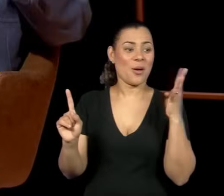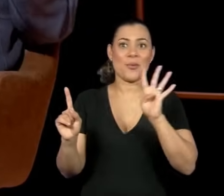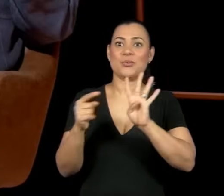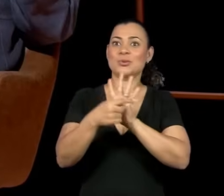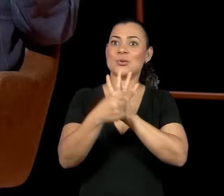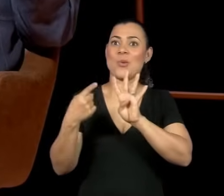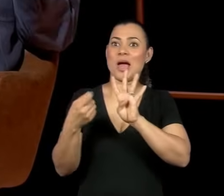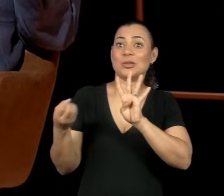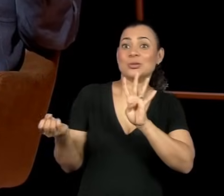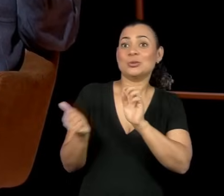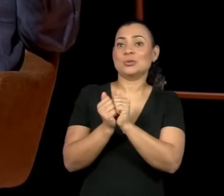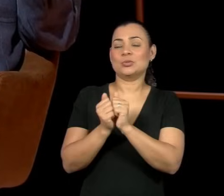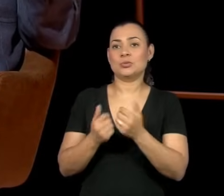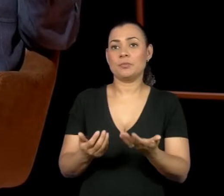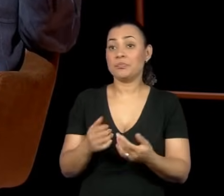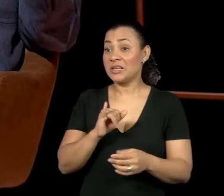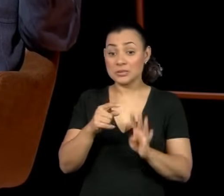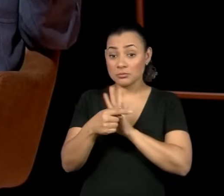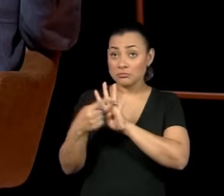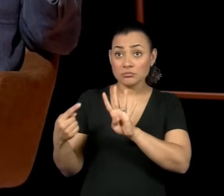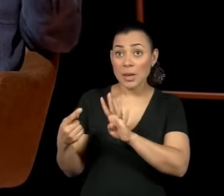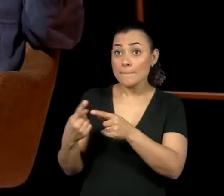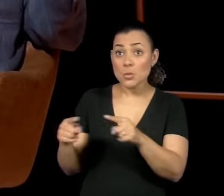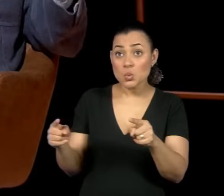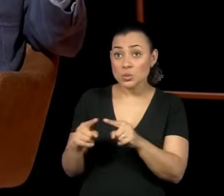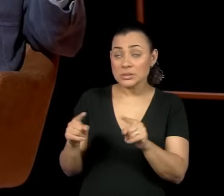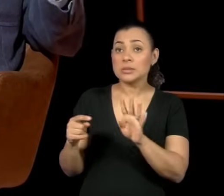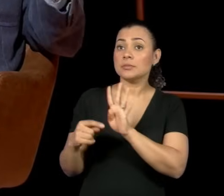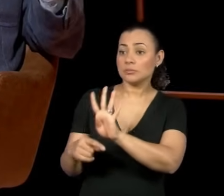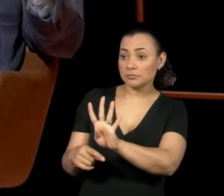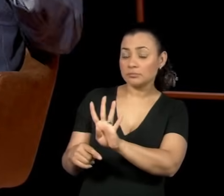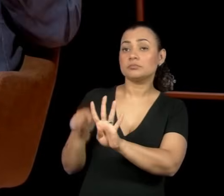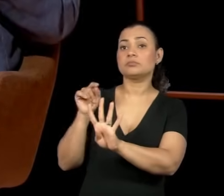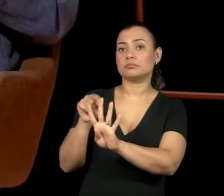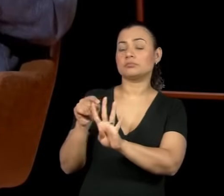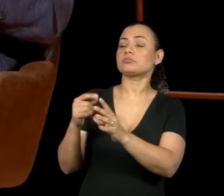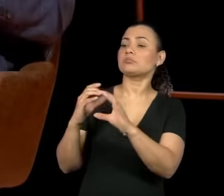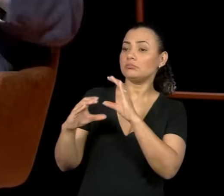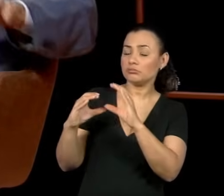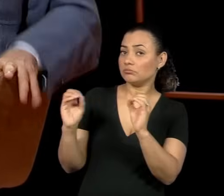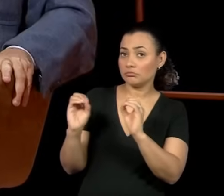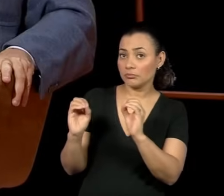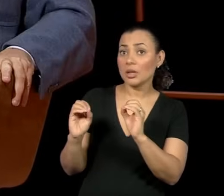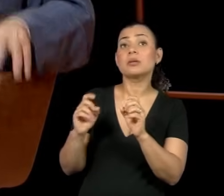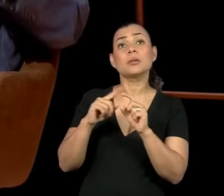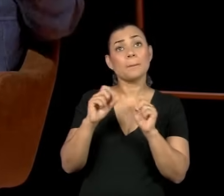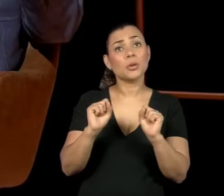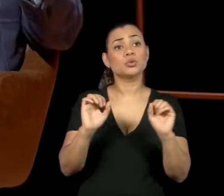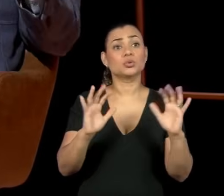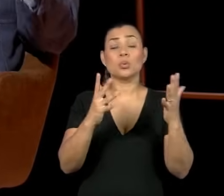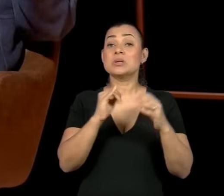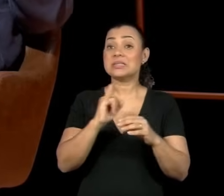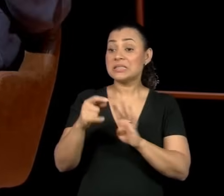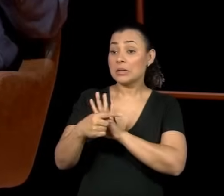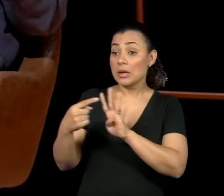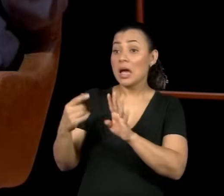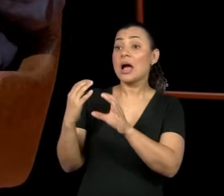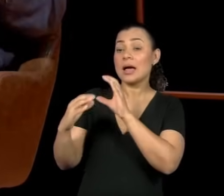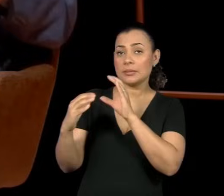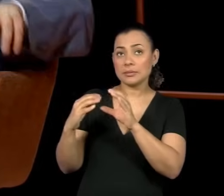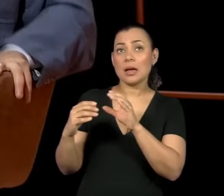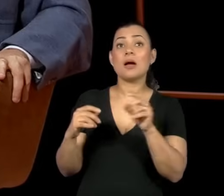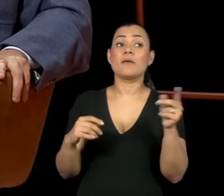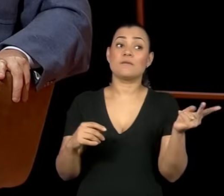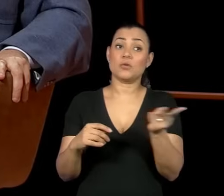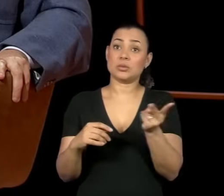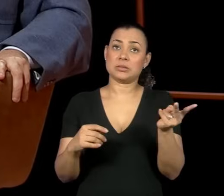assim, se eles não cantarem esta música, Roda e essa outra música, você pode fazer o espetáculo. Agora, se eles cantarem, eles e você